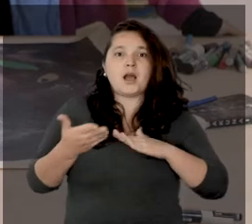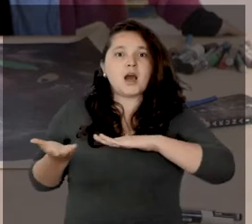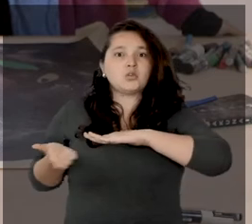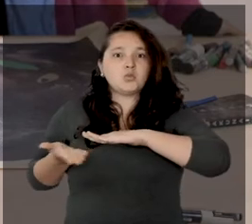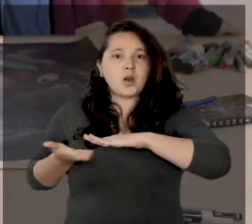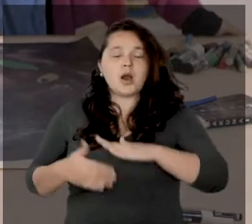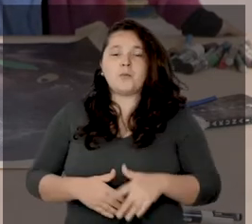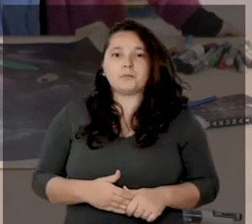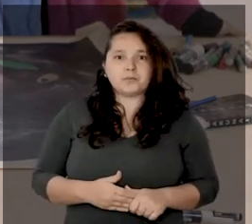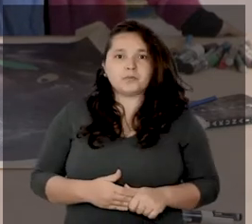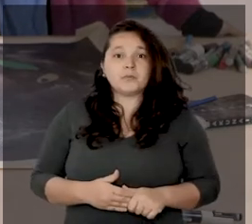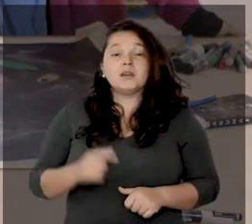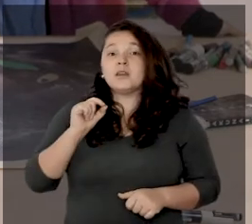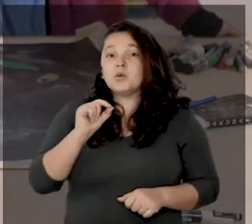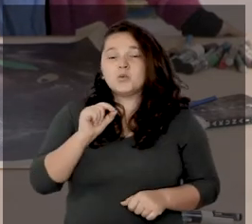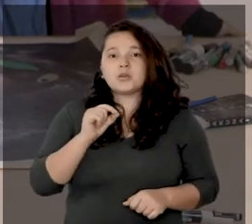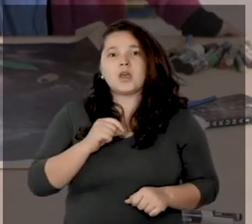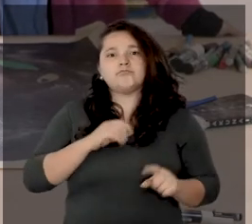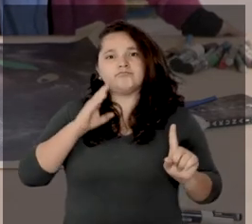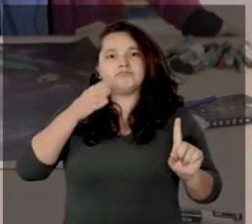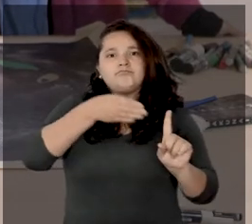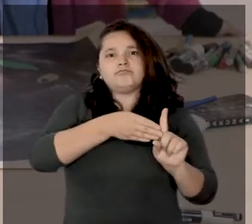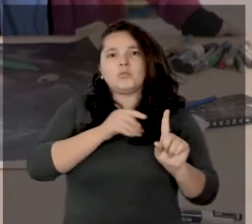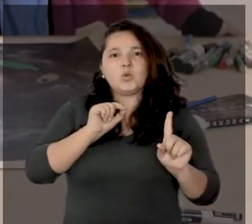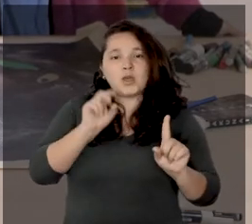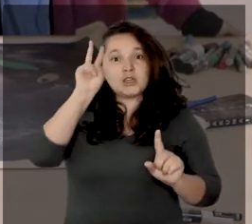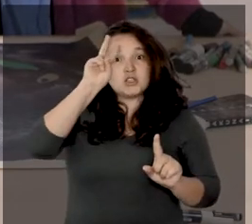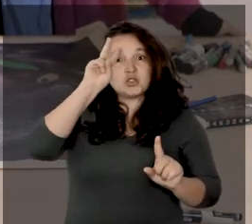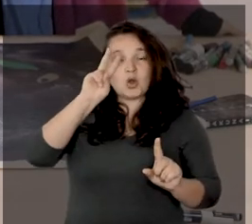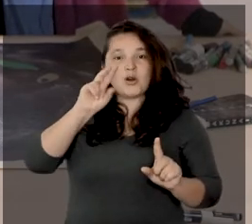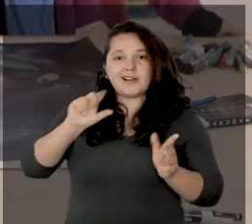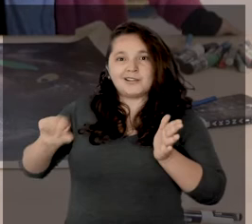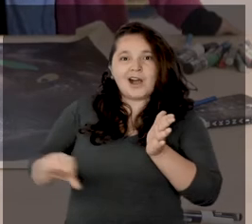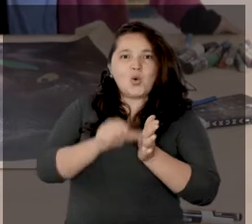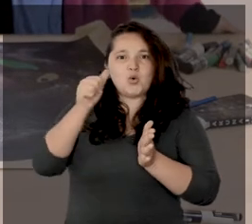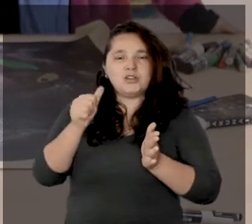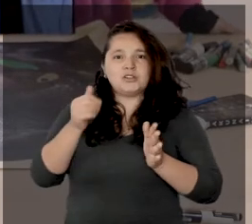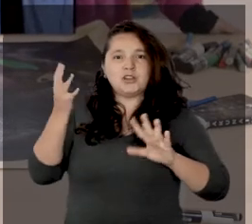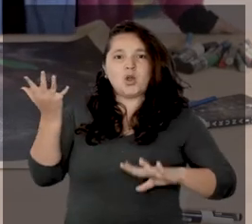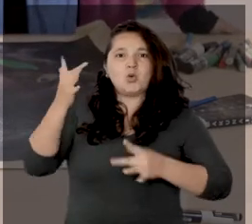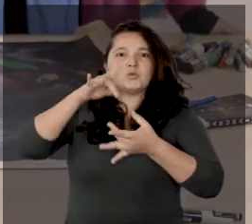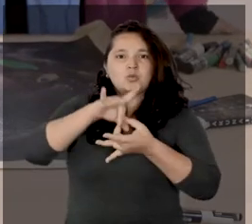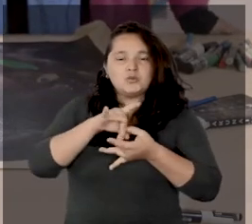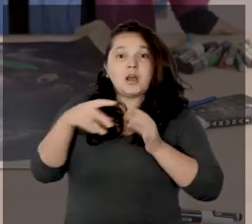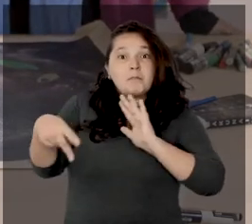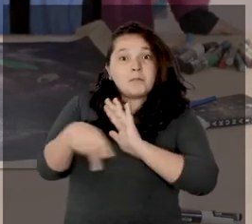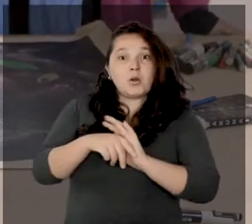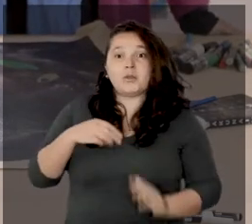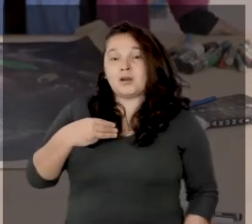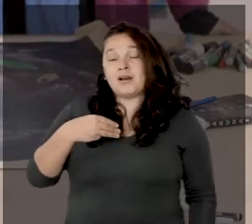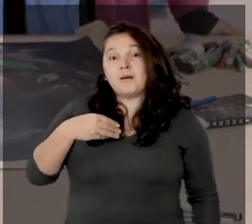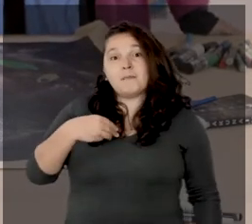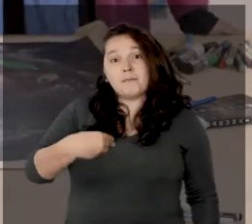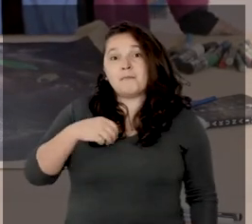mais contemporânea, totalmente referenciada na história da origem, da cosmologia do Marco Naimã. Então, eu comecei